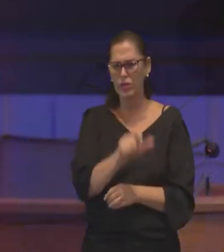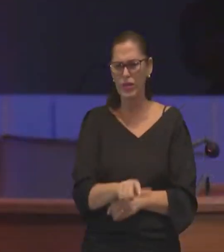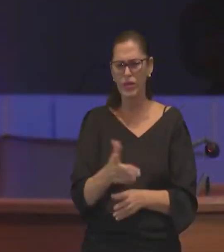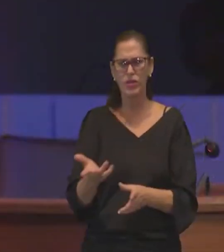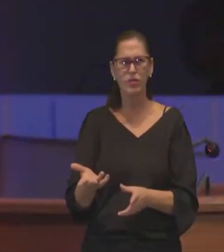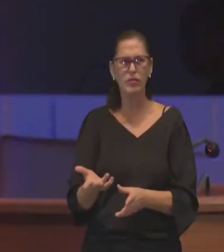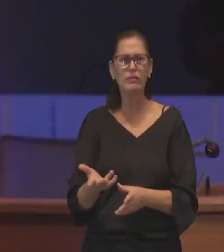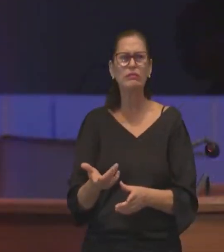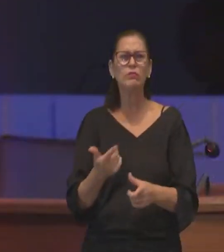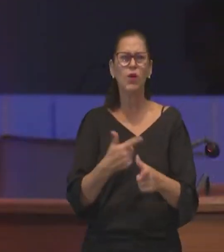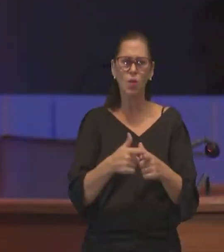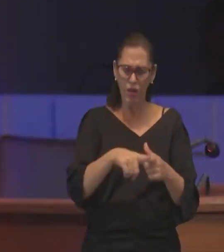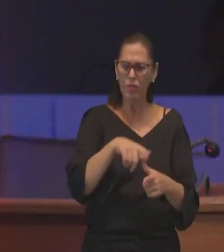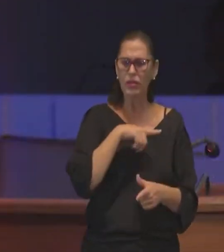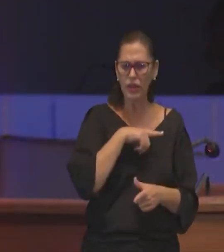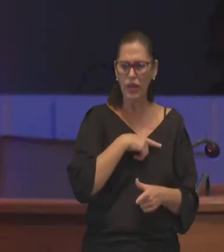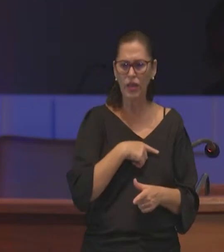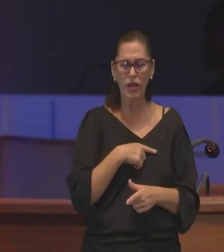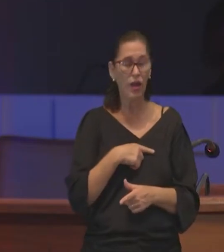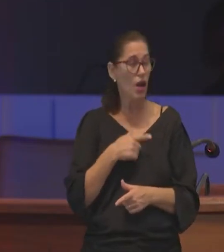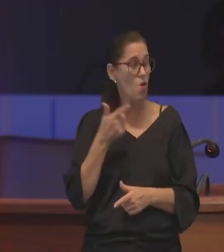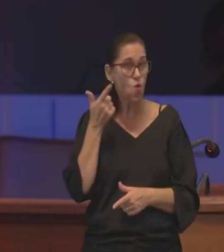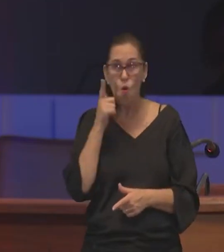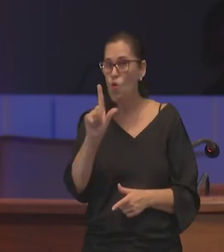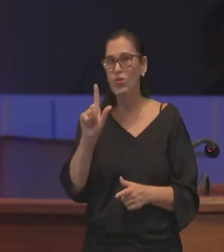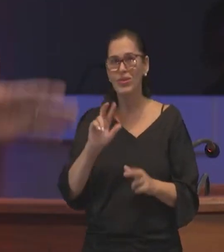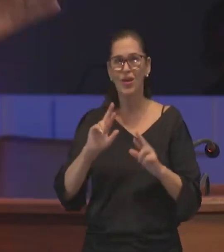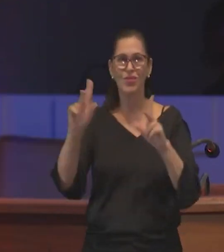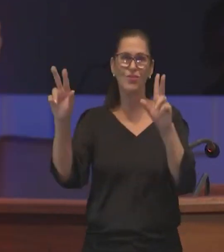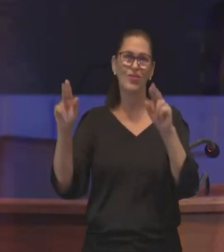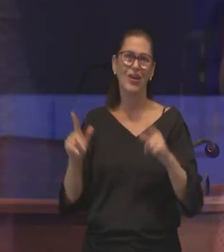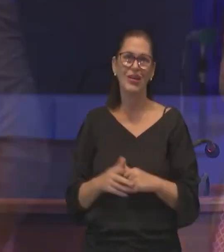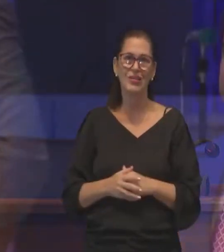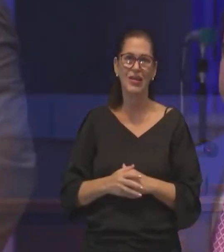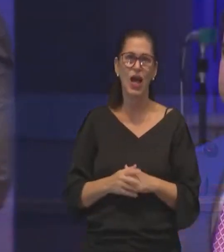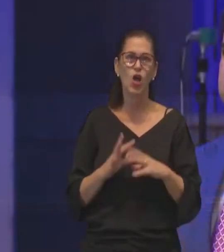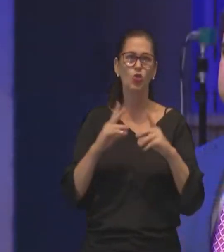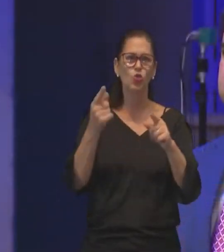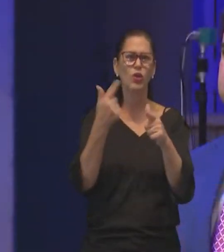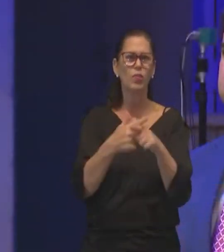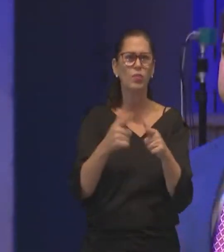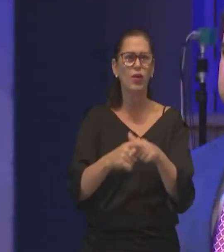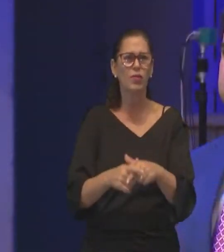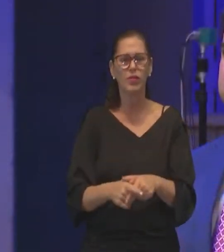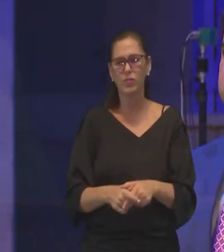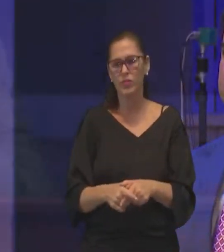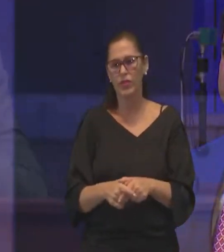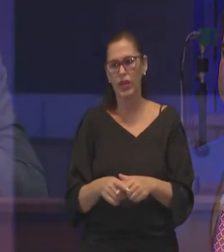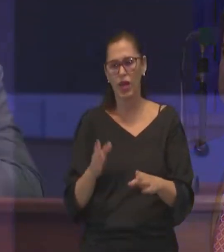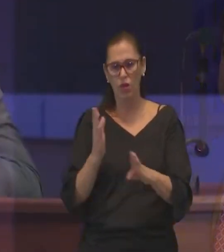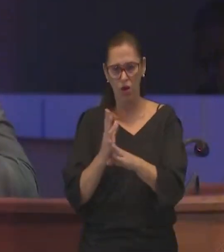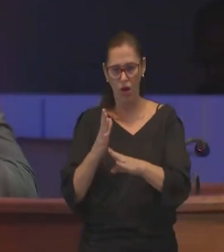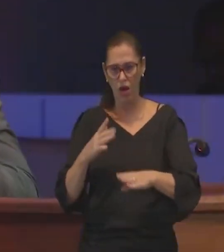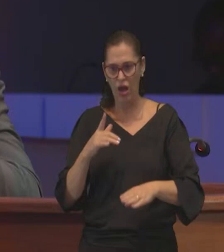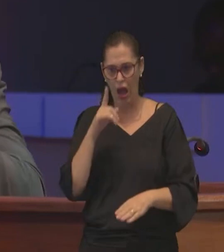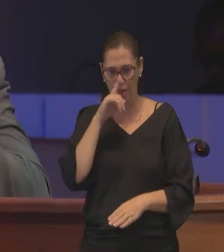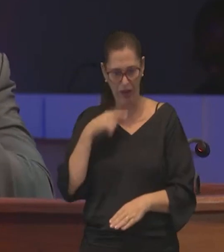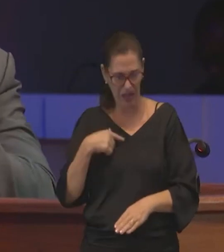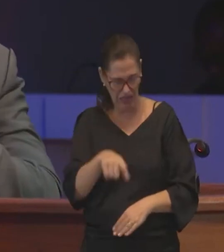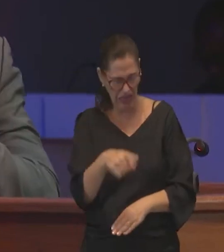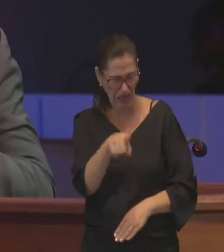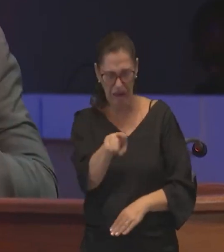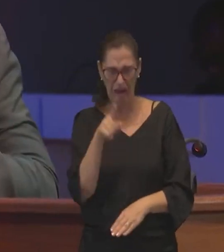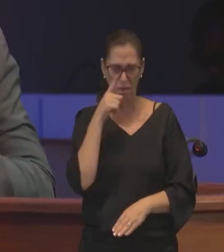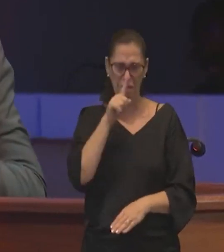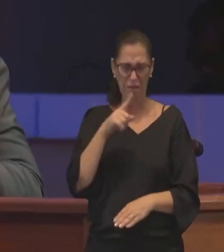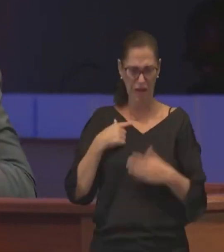extremamente problemáticas, elas não conseguem lidar com diferença. Tudo para elas é um problema. Se encontrar alguém com uma roupa amarela, vai criticar. Olha que